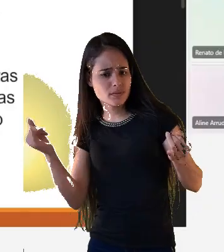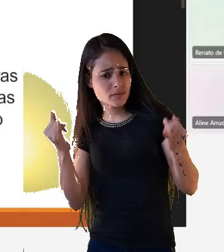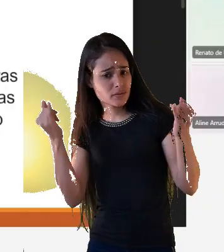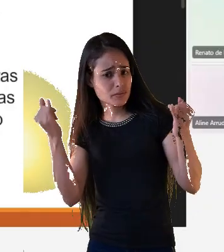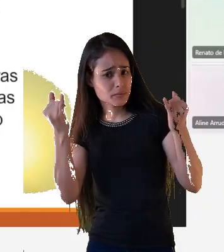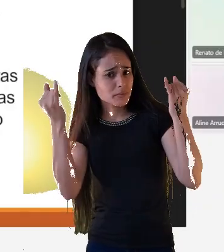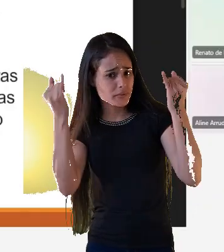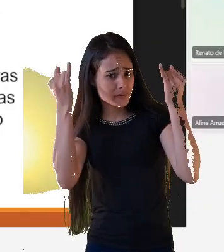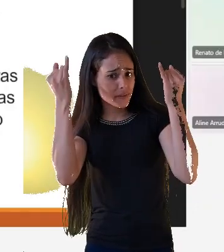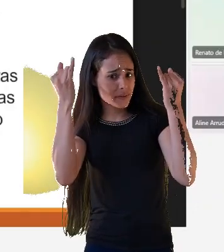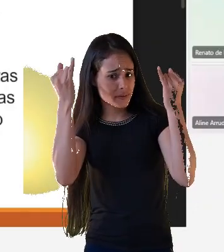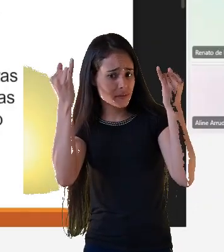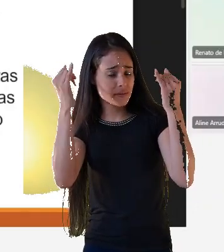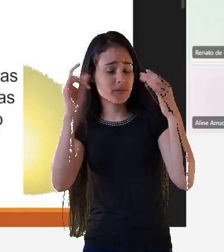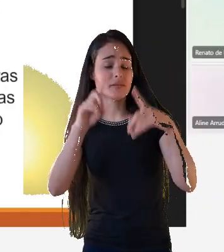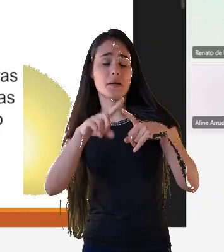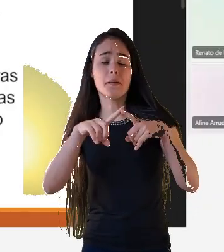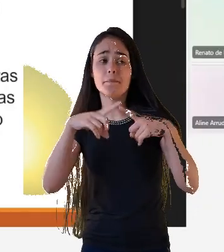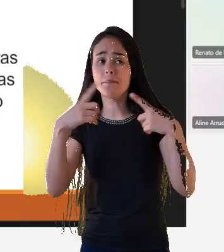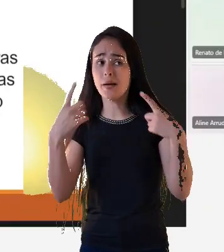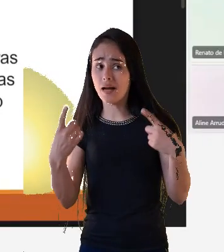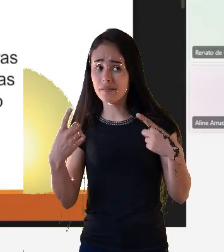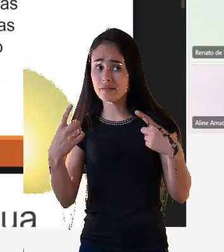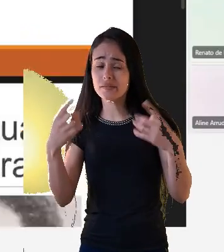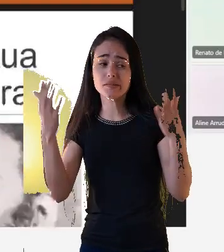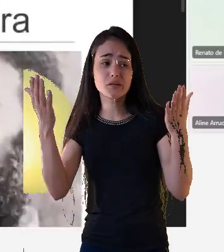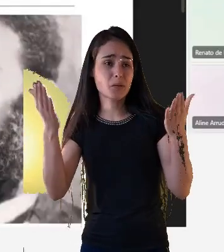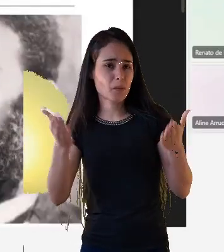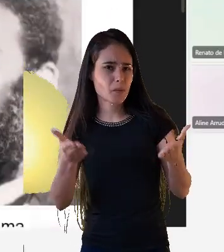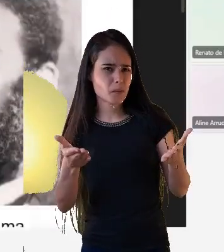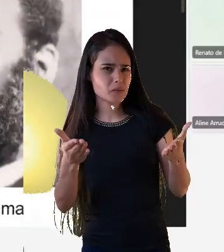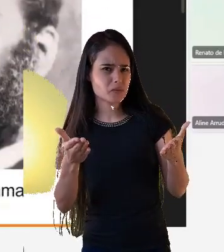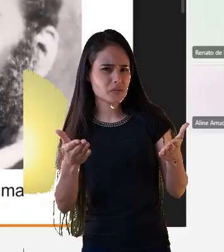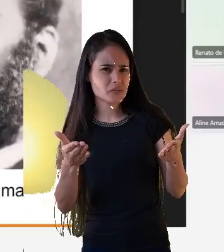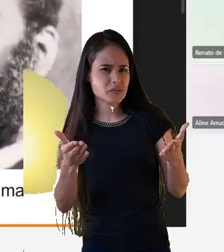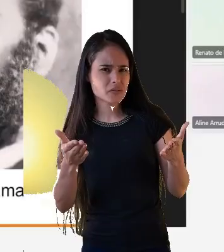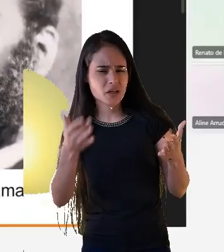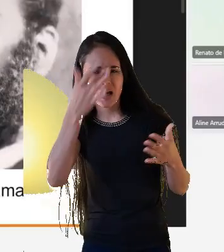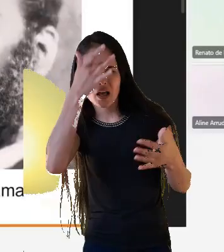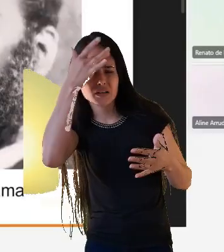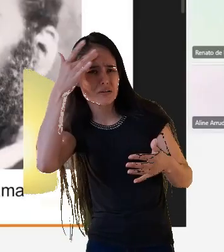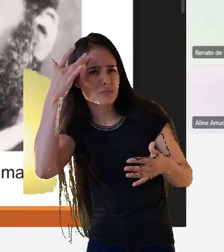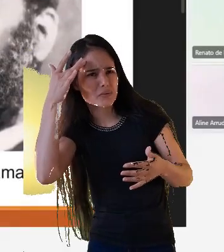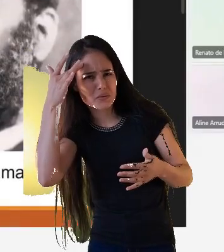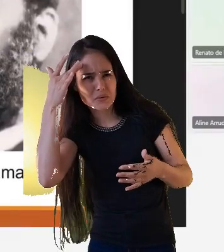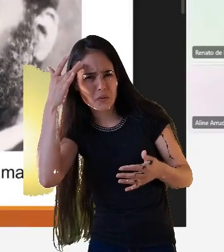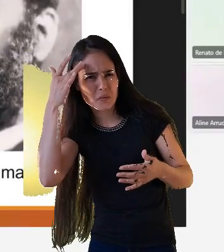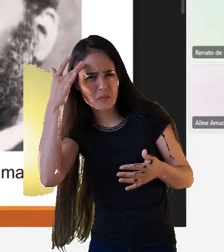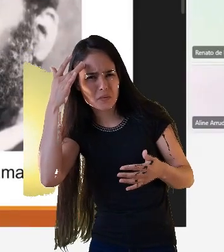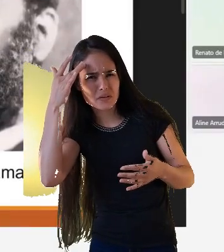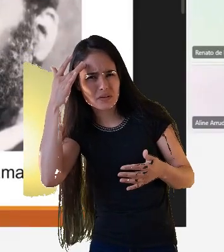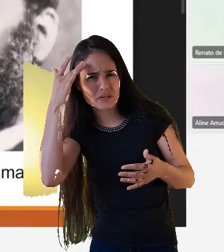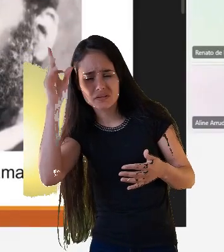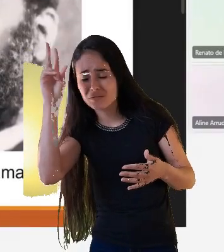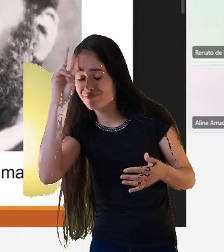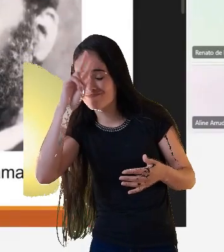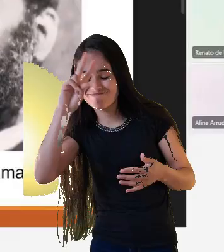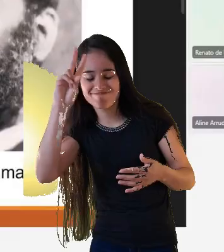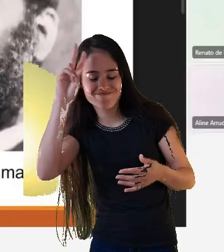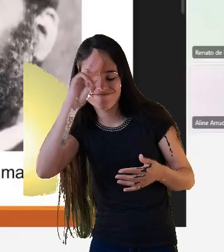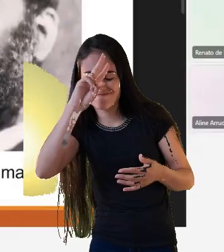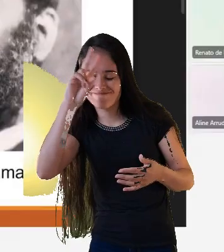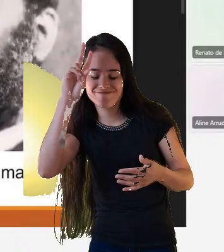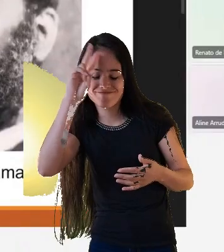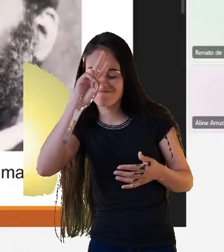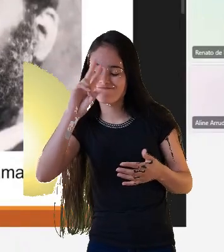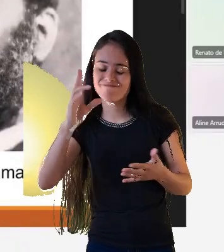Pode passar. E esses nomes, com certeza, foram nomes que foram totalmente apagados